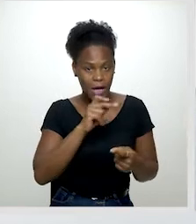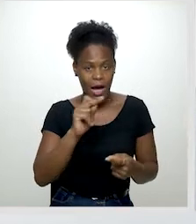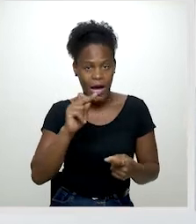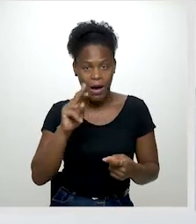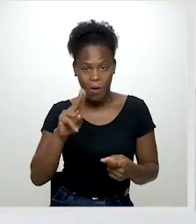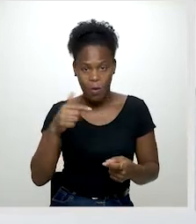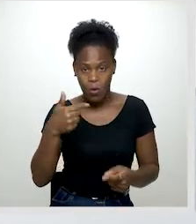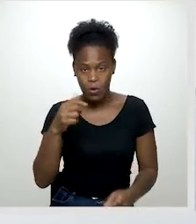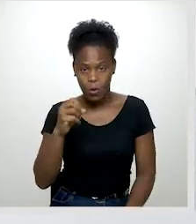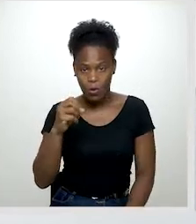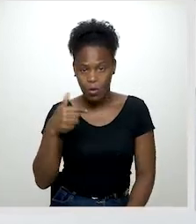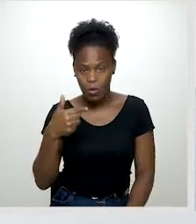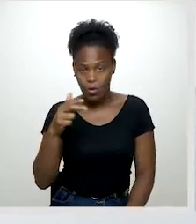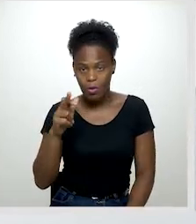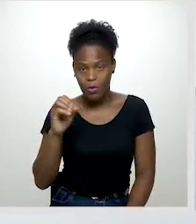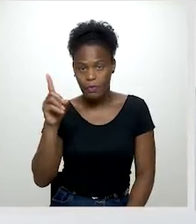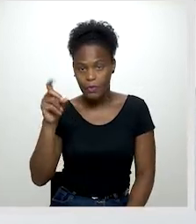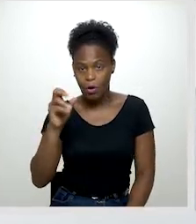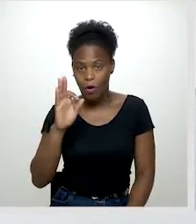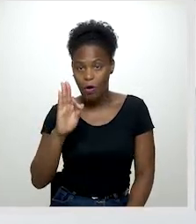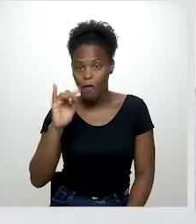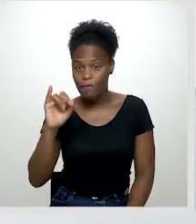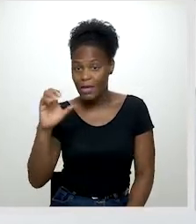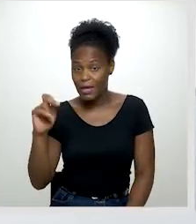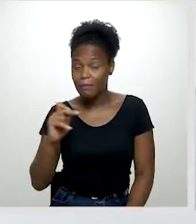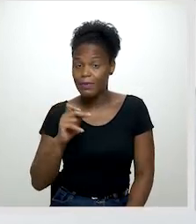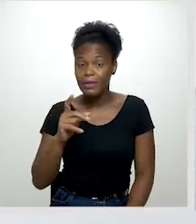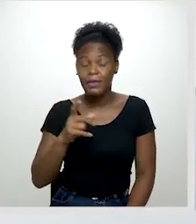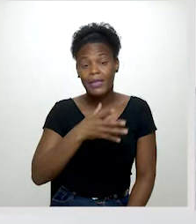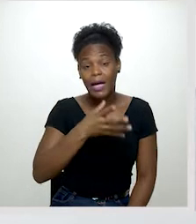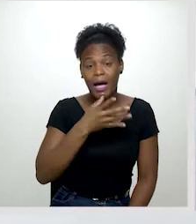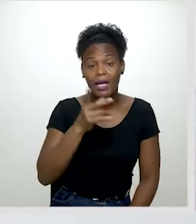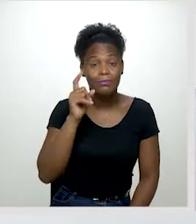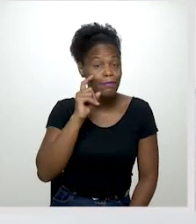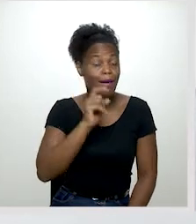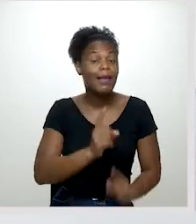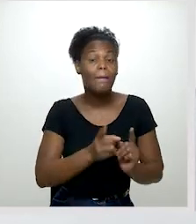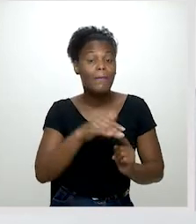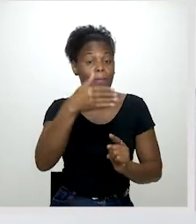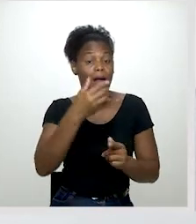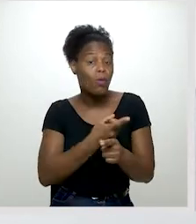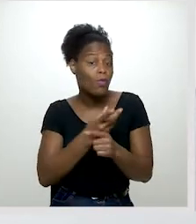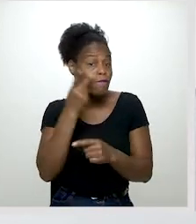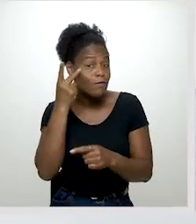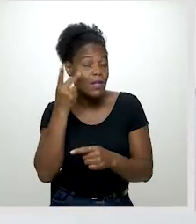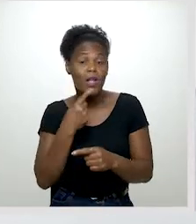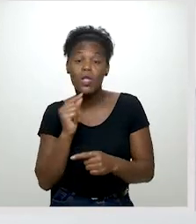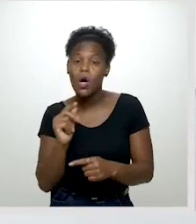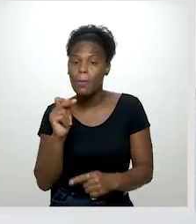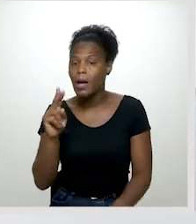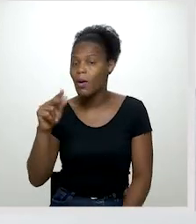hipótese autotrófica defende que os primeiros seres vivos eram